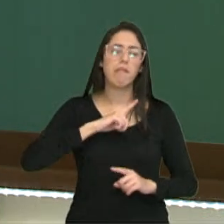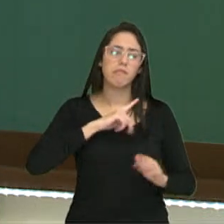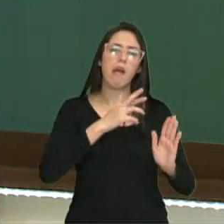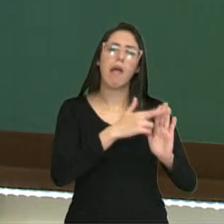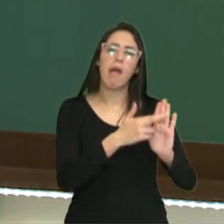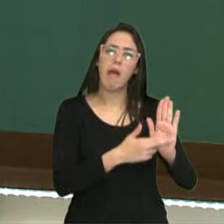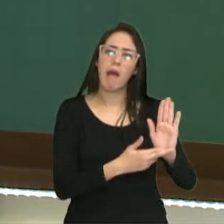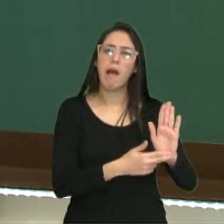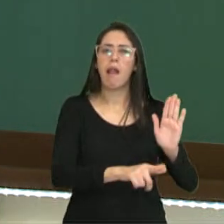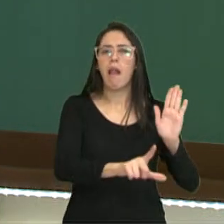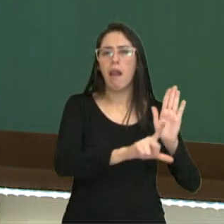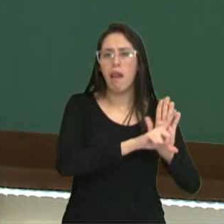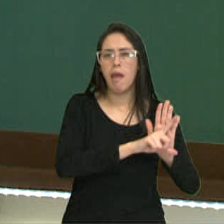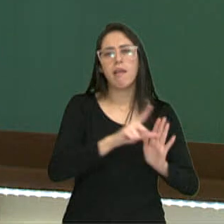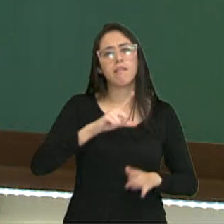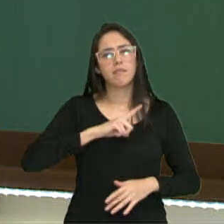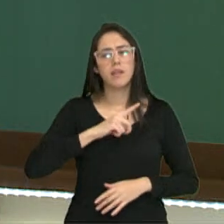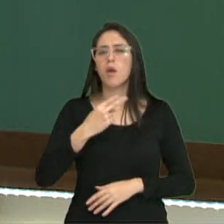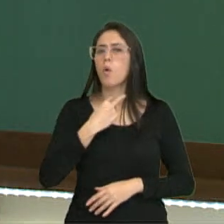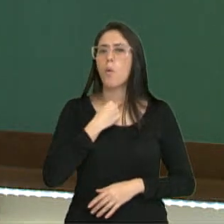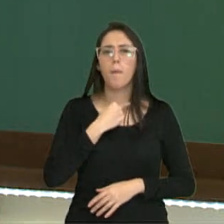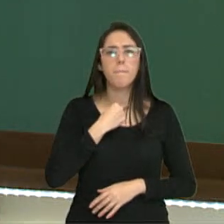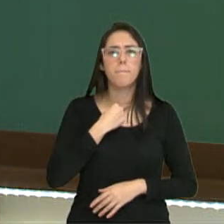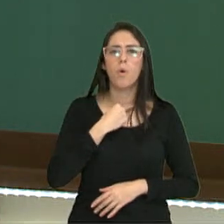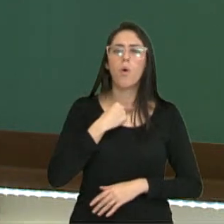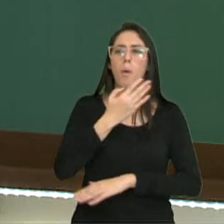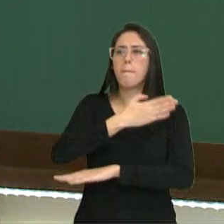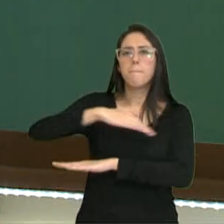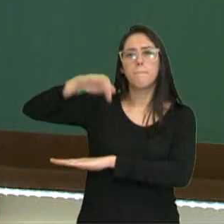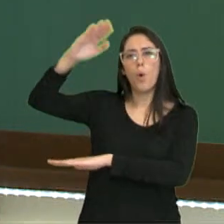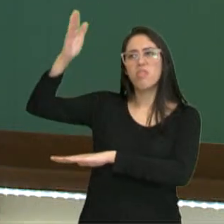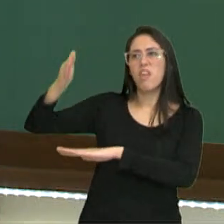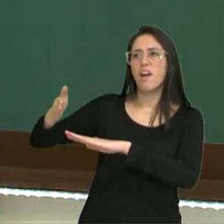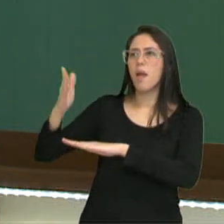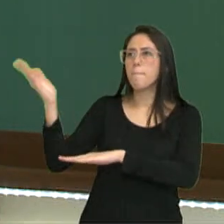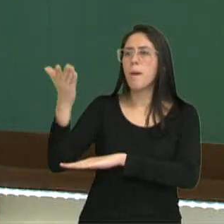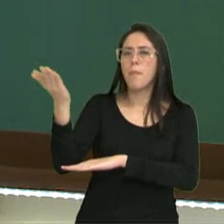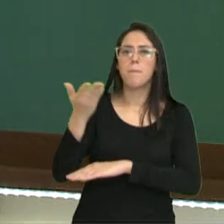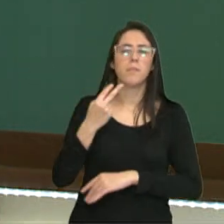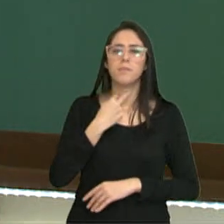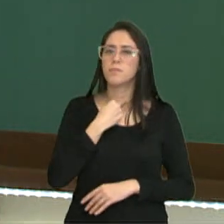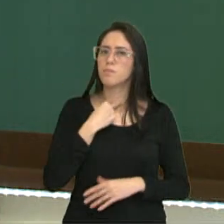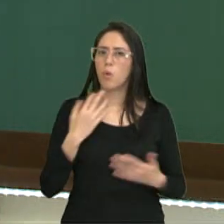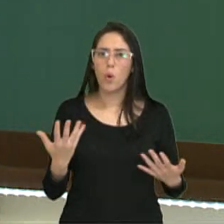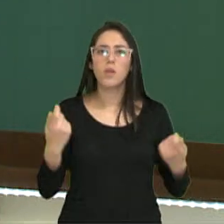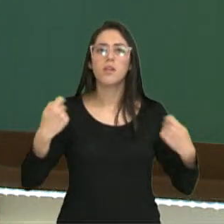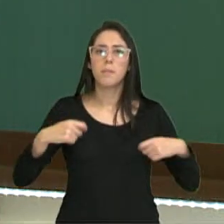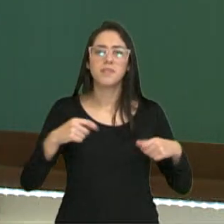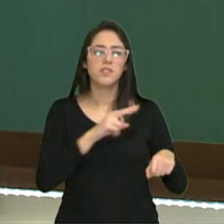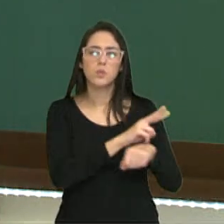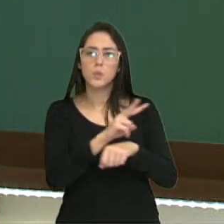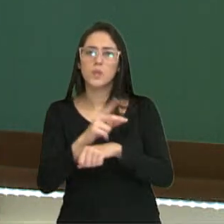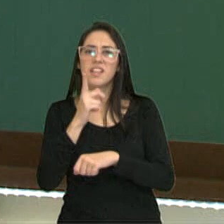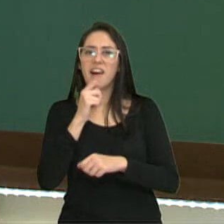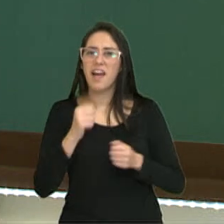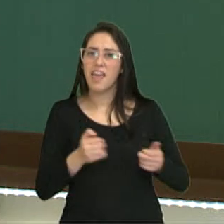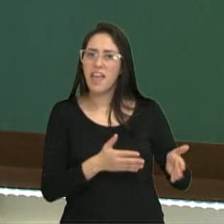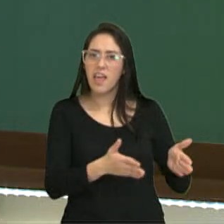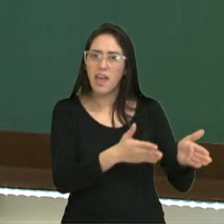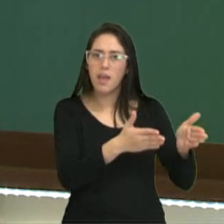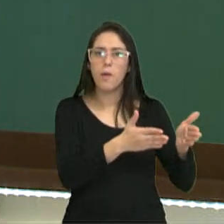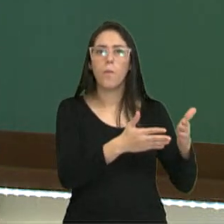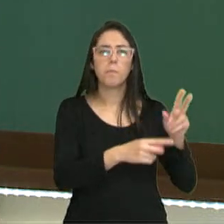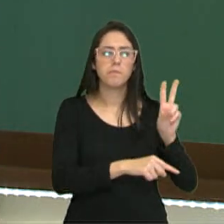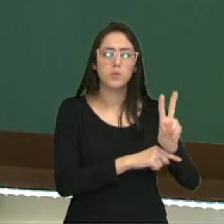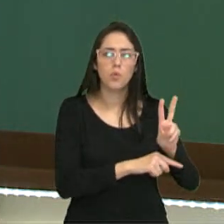leis específicas, não pode ter corte de montanha, tem que ter aí a questão do cuidado com os rios em relação à criação